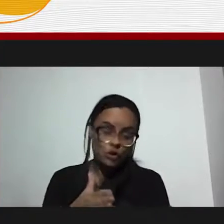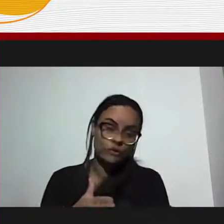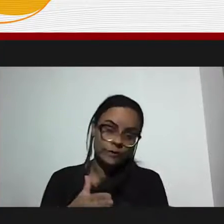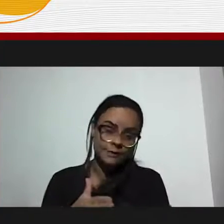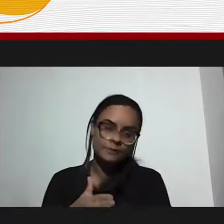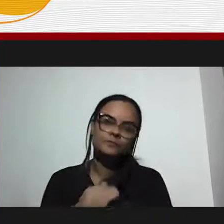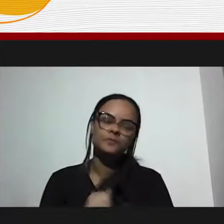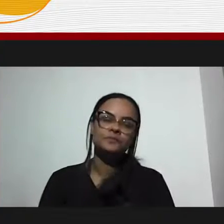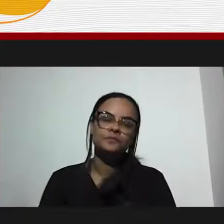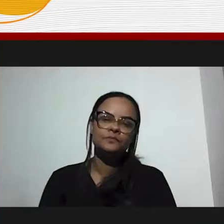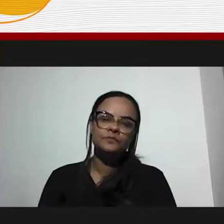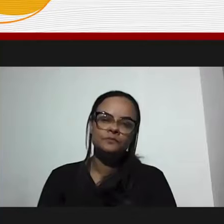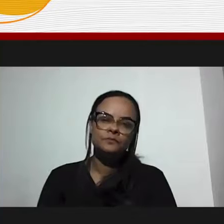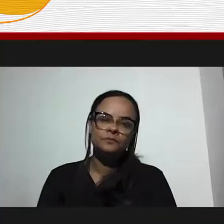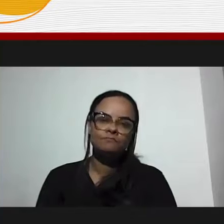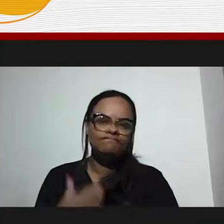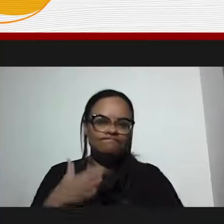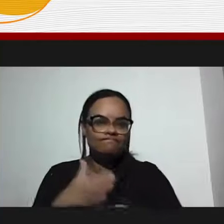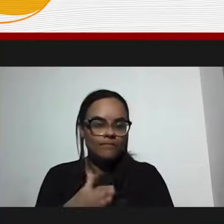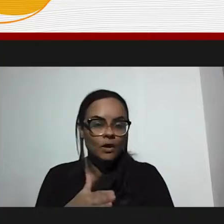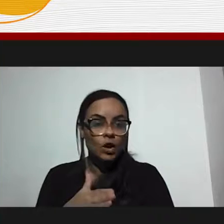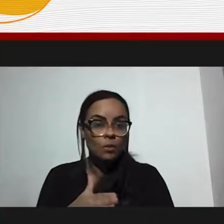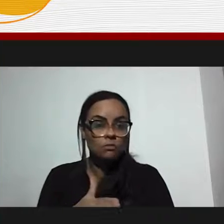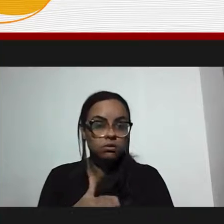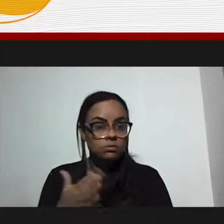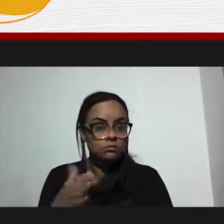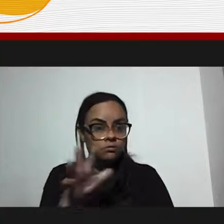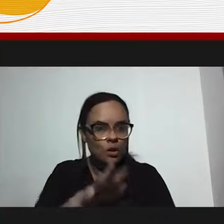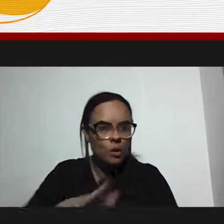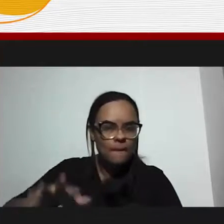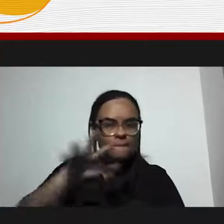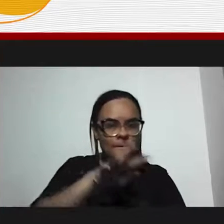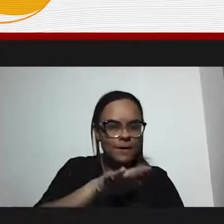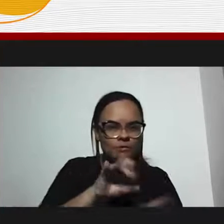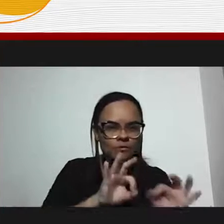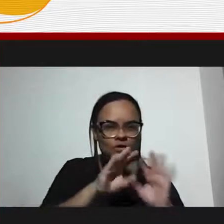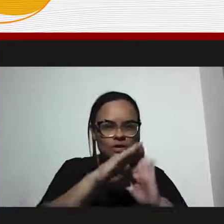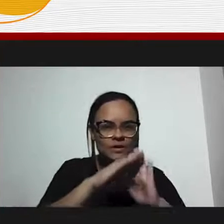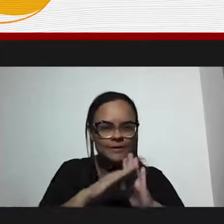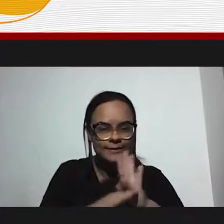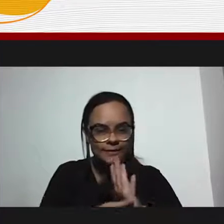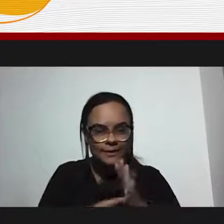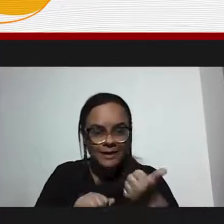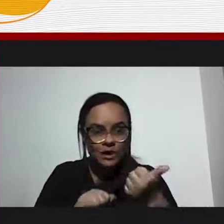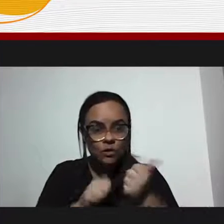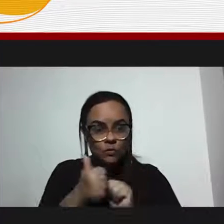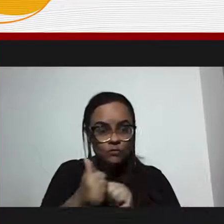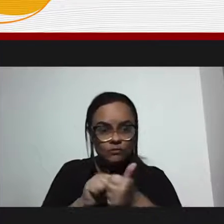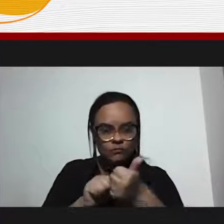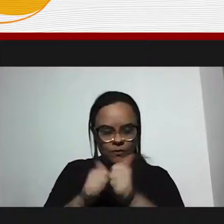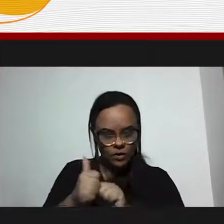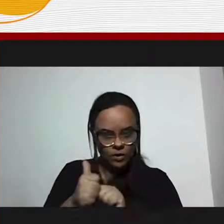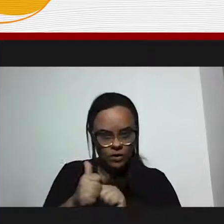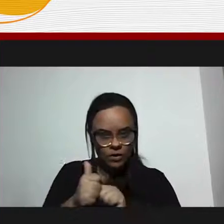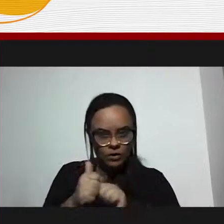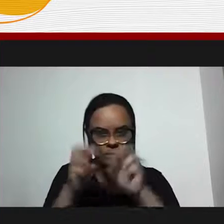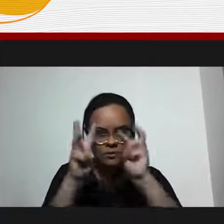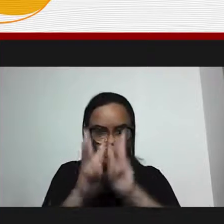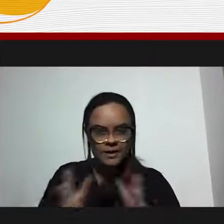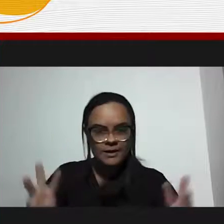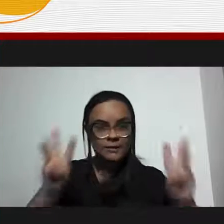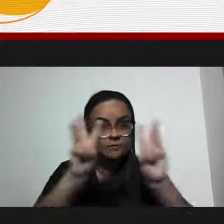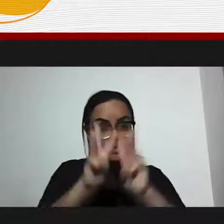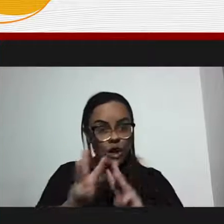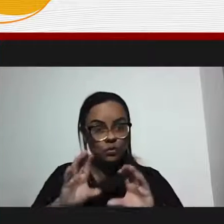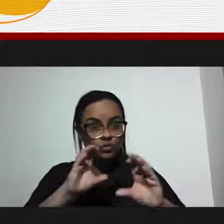com deficiência dentro da sua estrutura, está num processo agora de adequação do seu site, dos seus meios